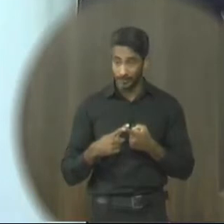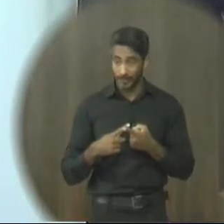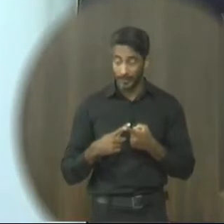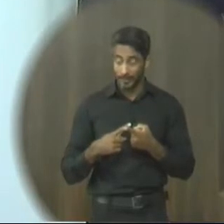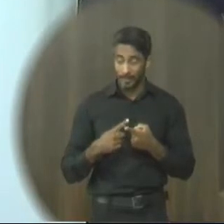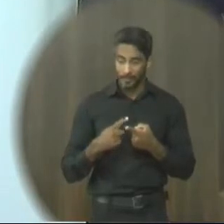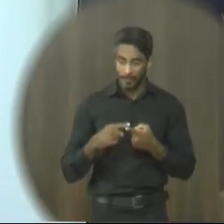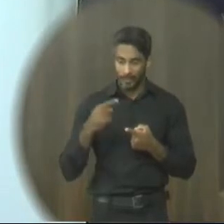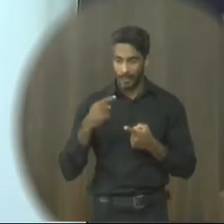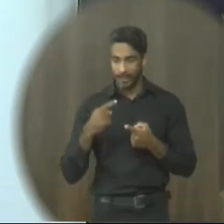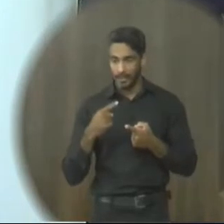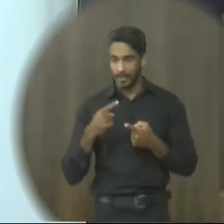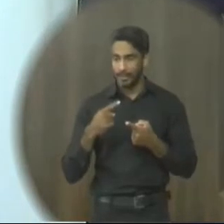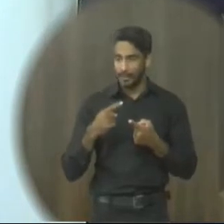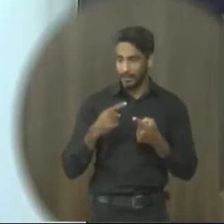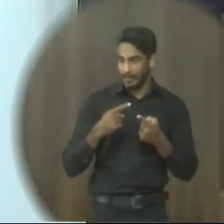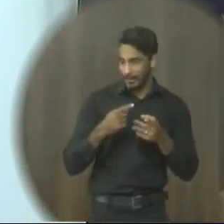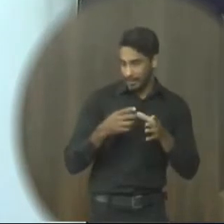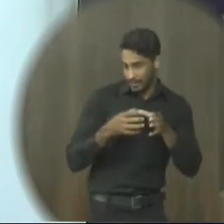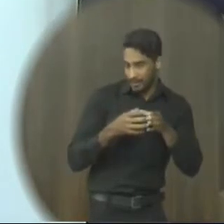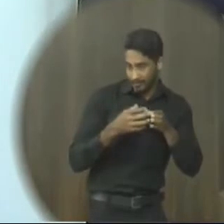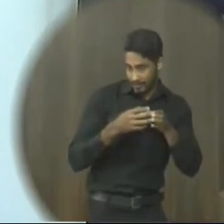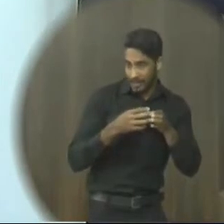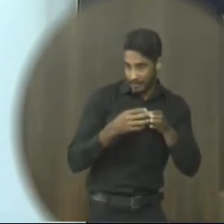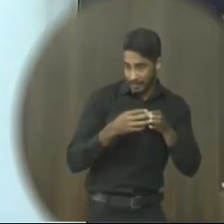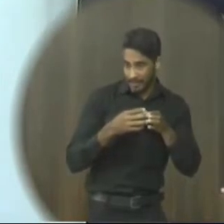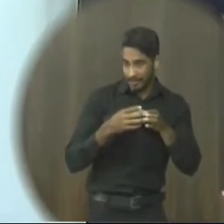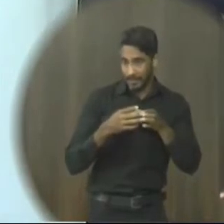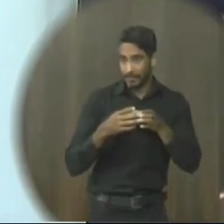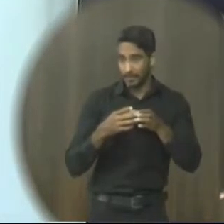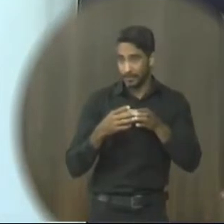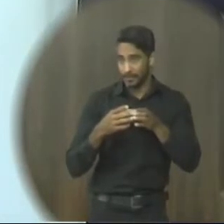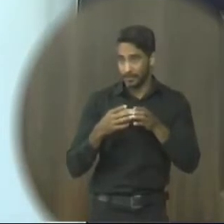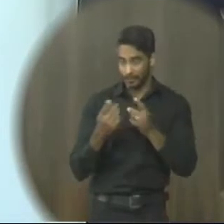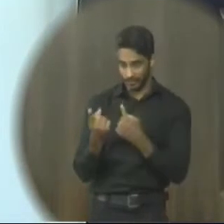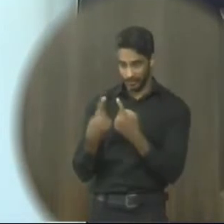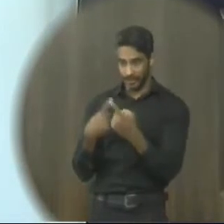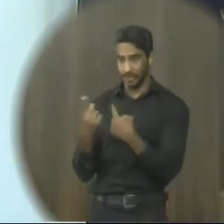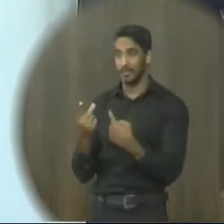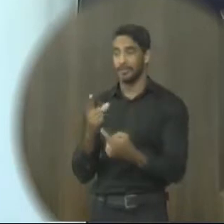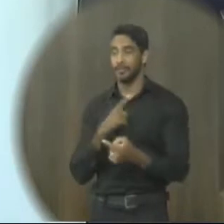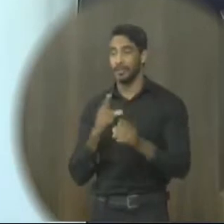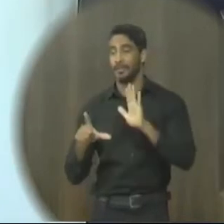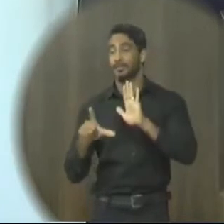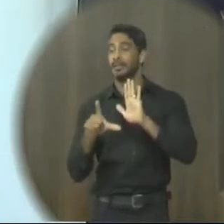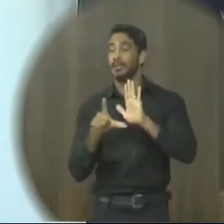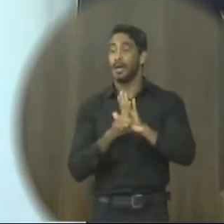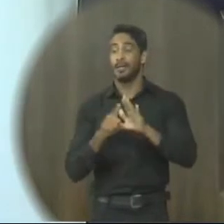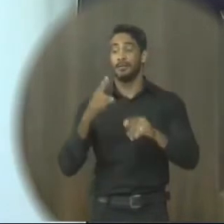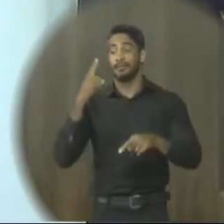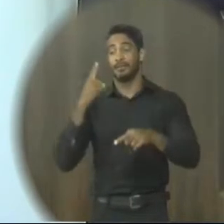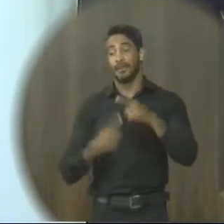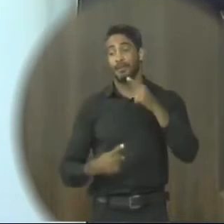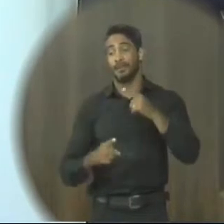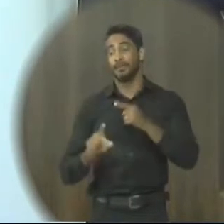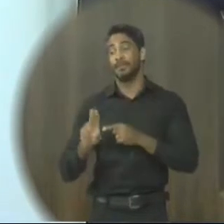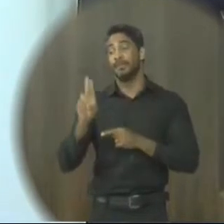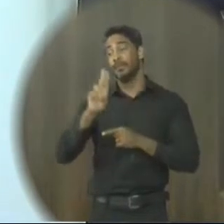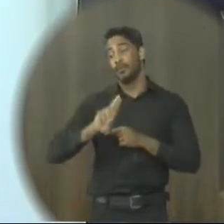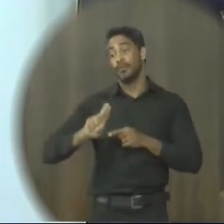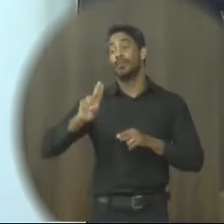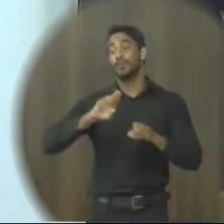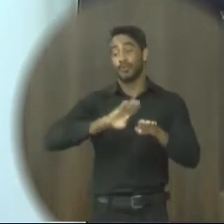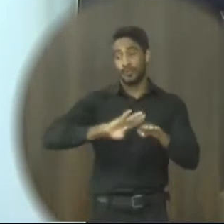o departamento de trânsito nosso, a gente tem hoje uma lei que até proíbe a instalação de